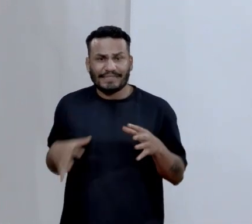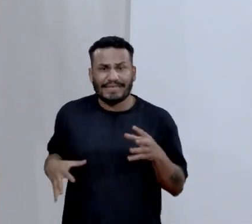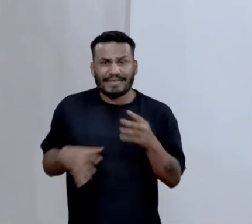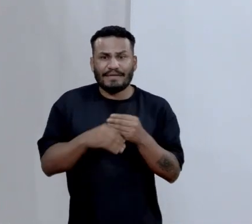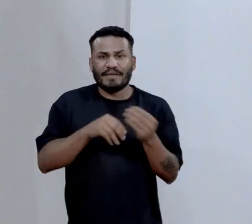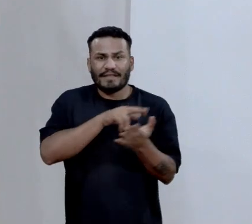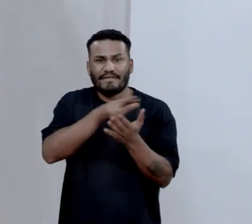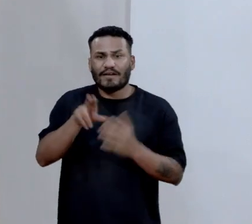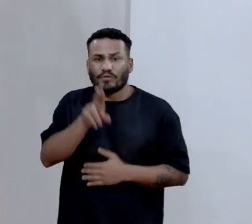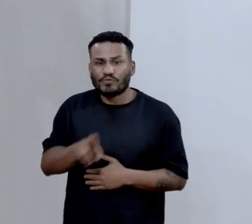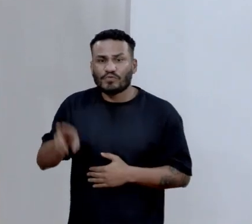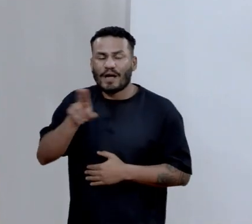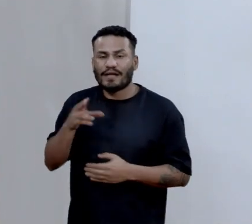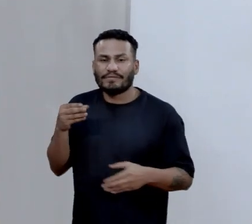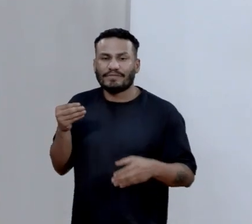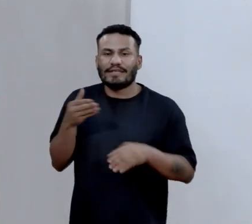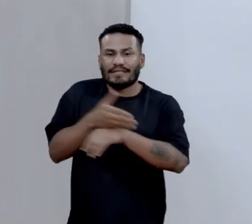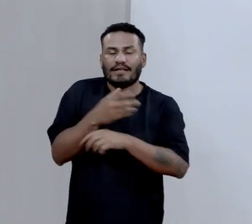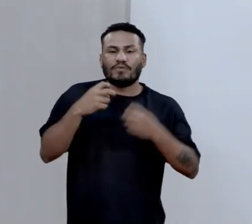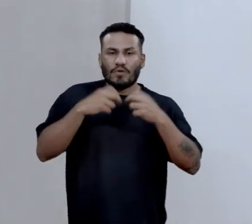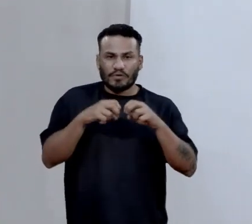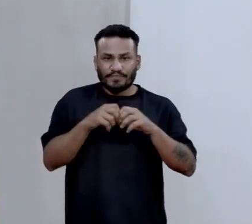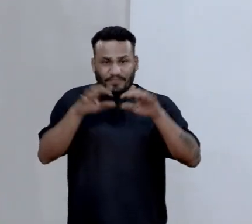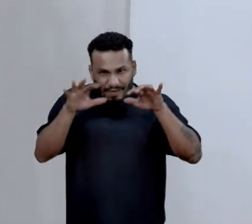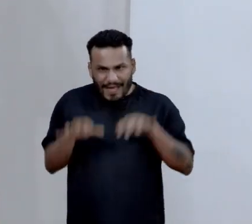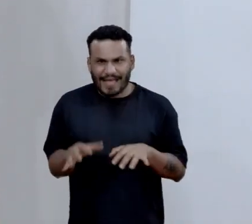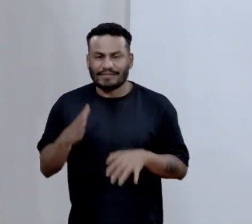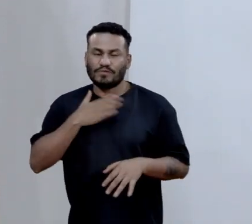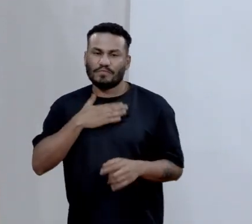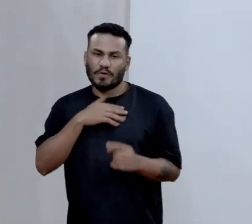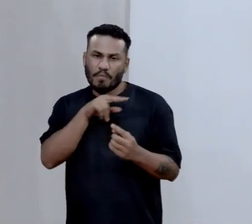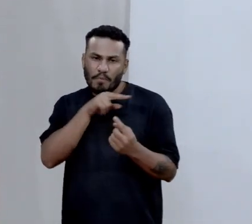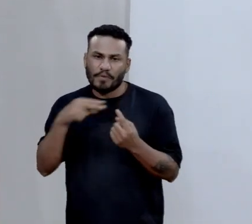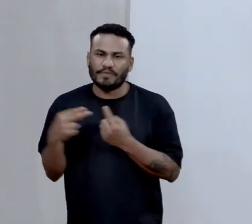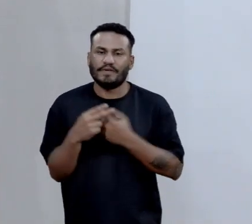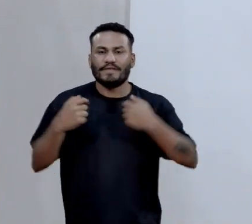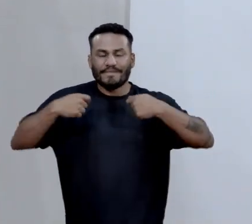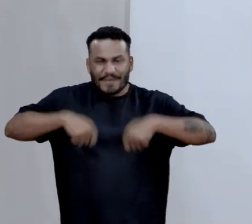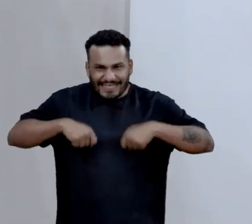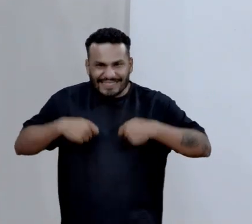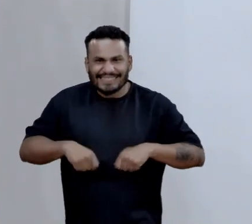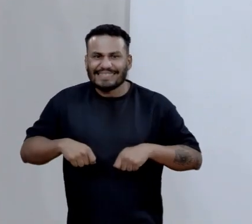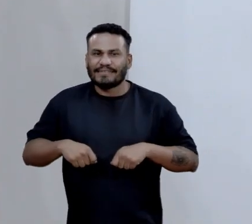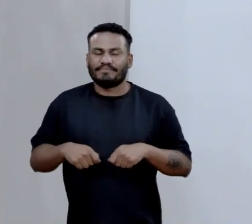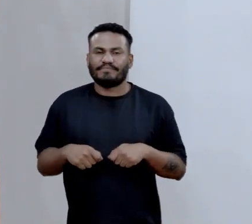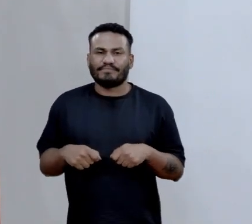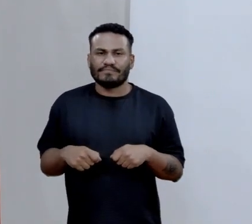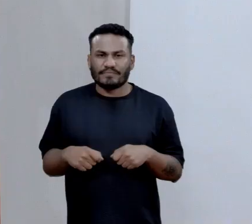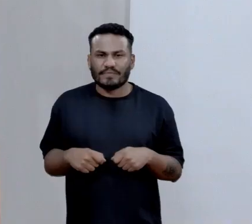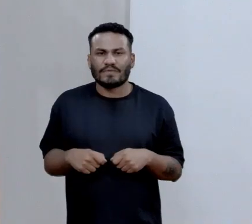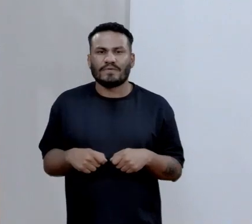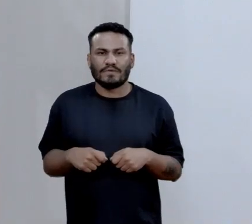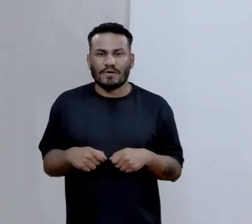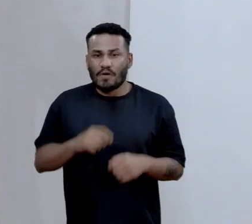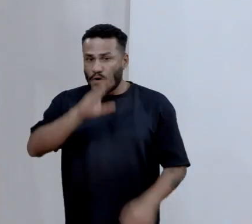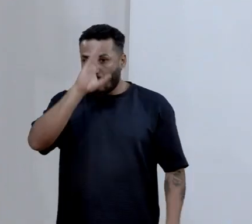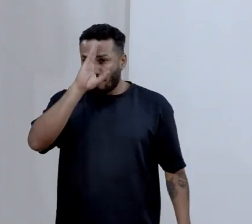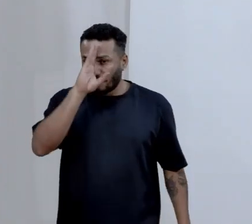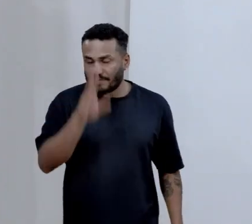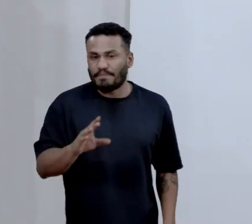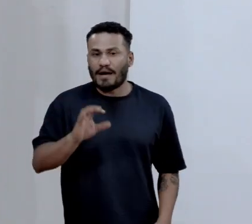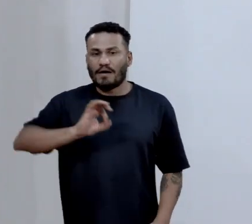o número de usuários do transporte coletivo. No meu ponto de vista, esse deve ser, no meu ponto de vista, o